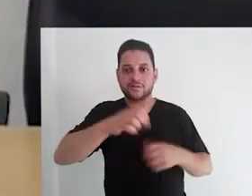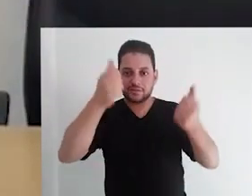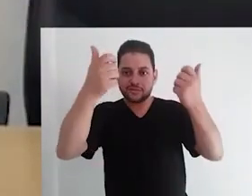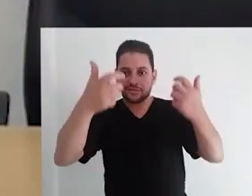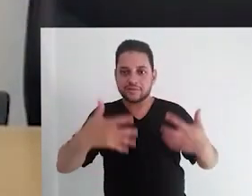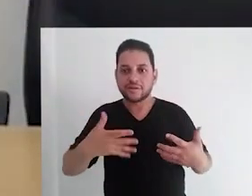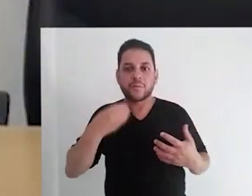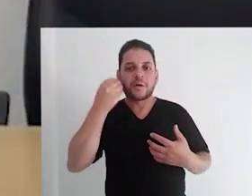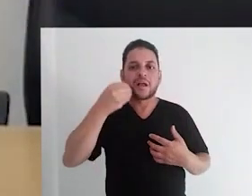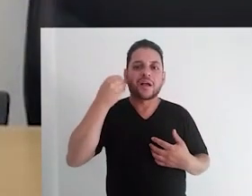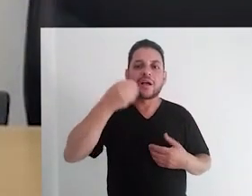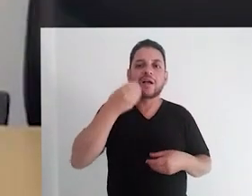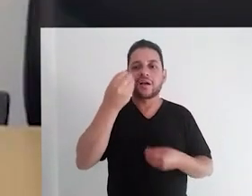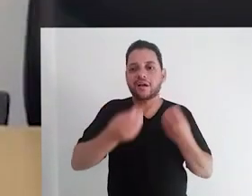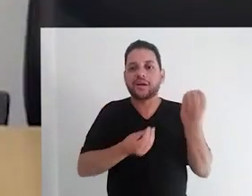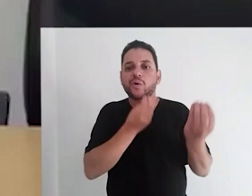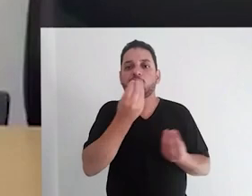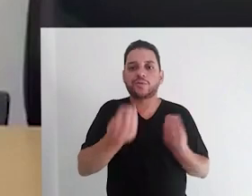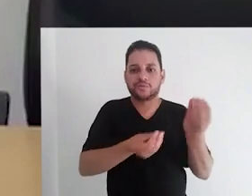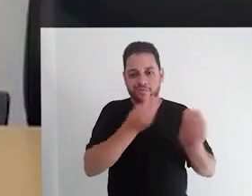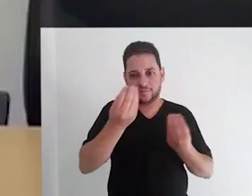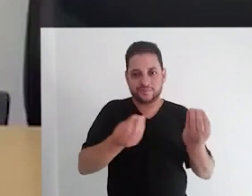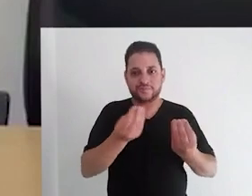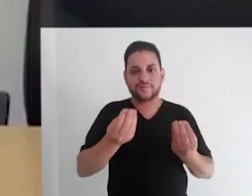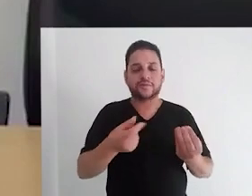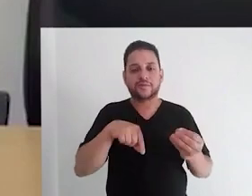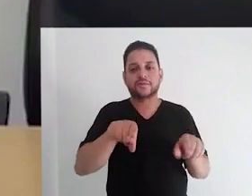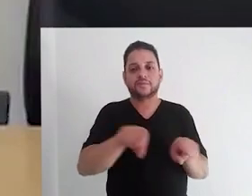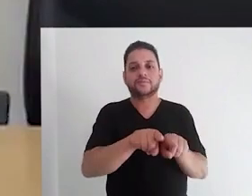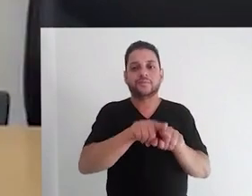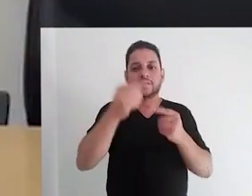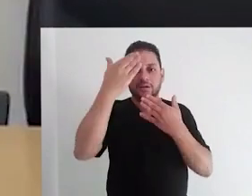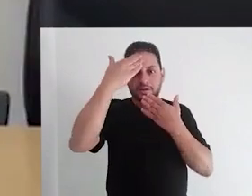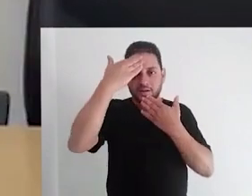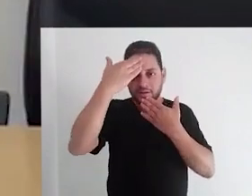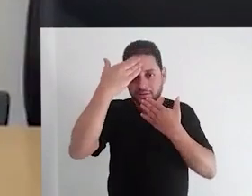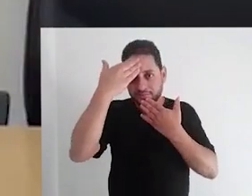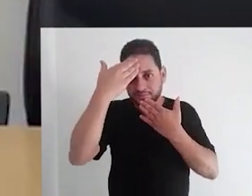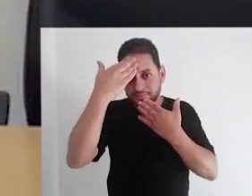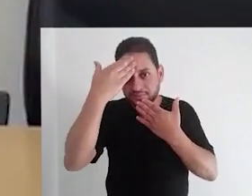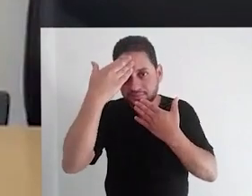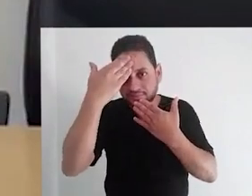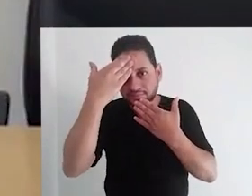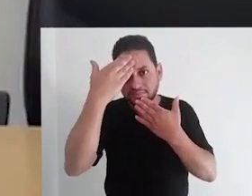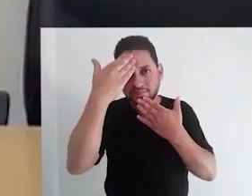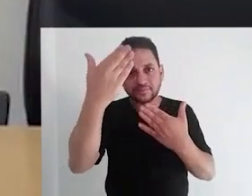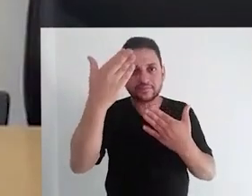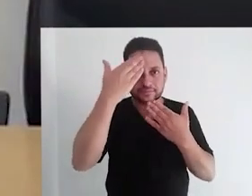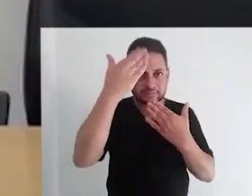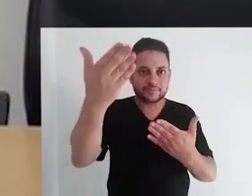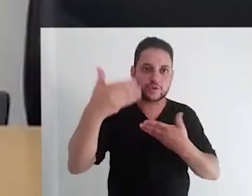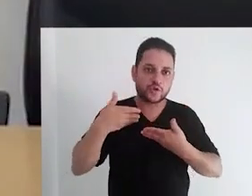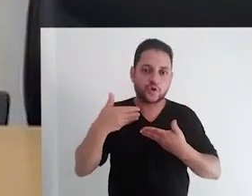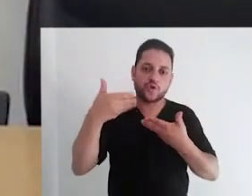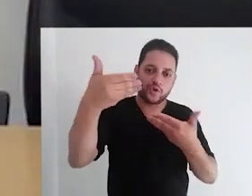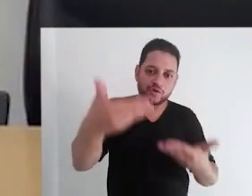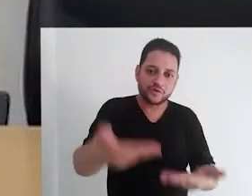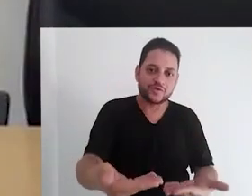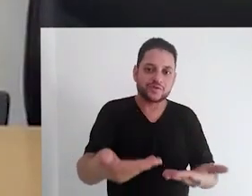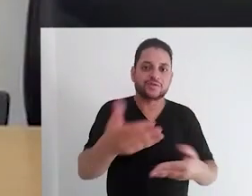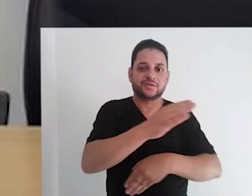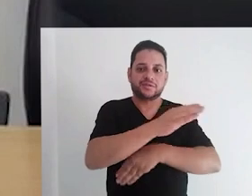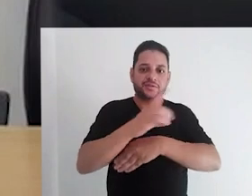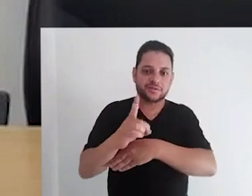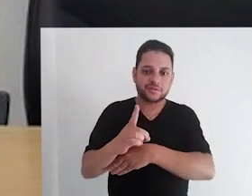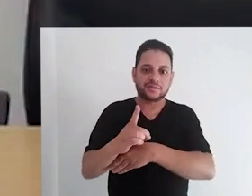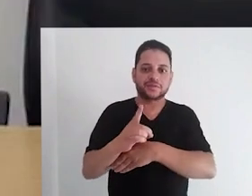experiência. E, desde já, agradecer muito, mais uma vez, ao convite da Coordenadoria dos